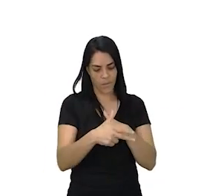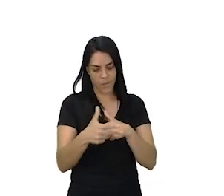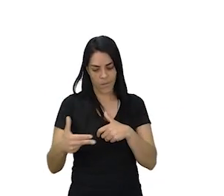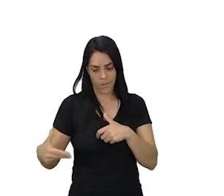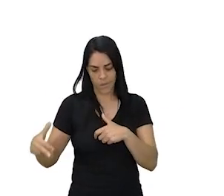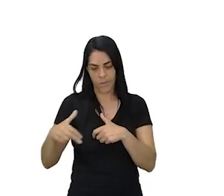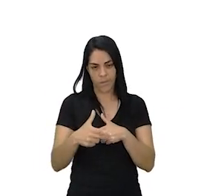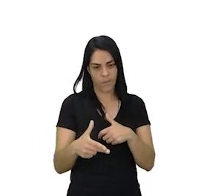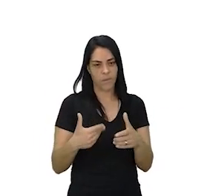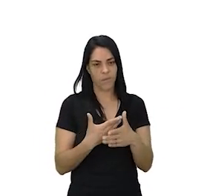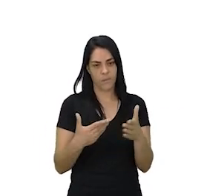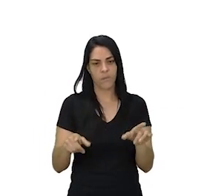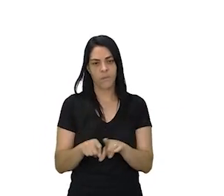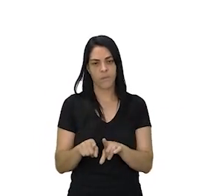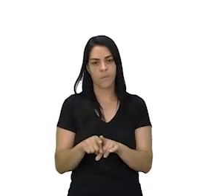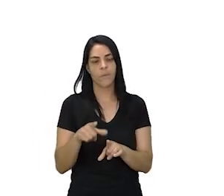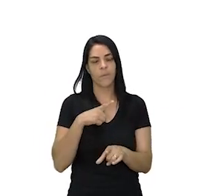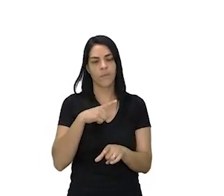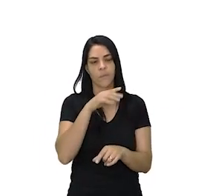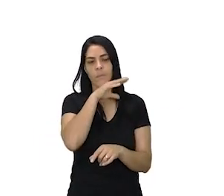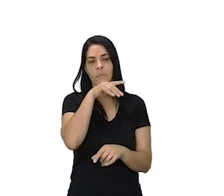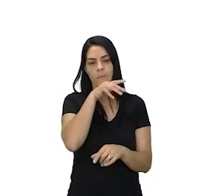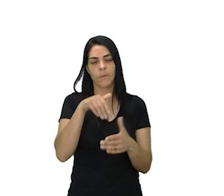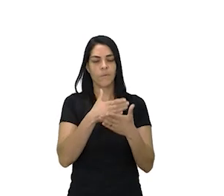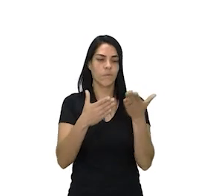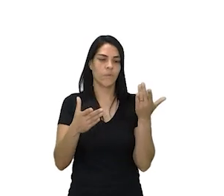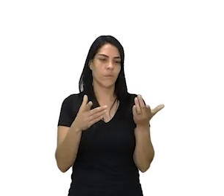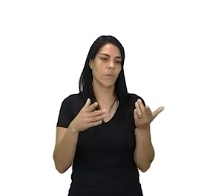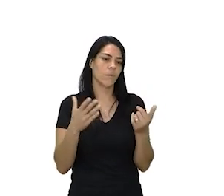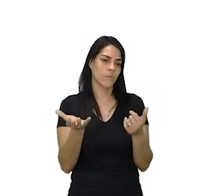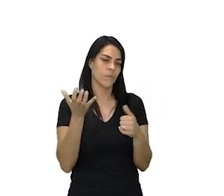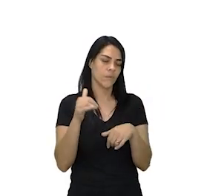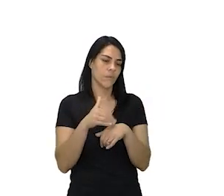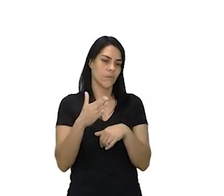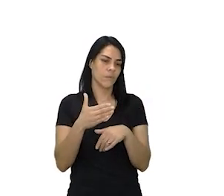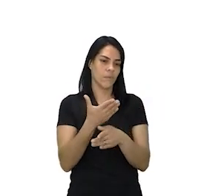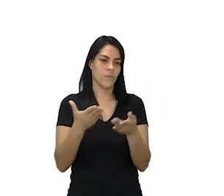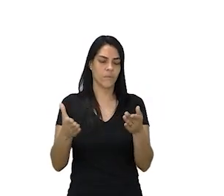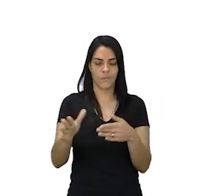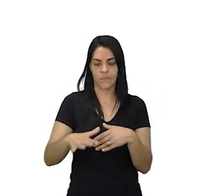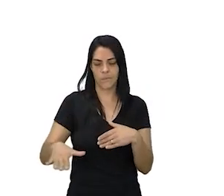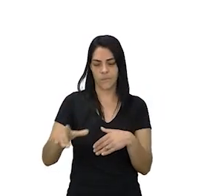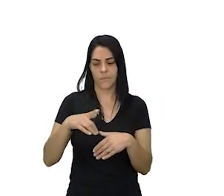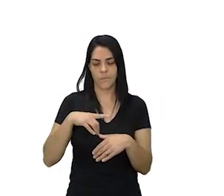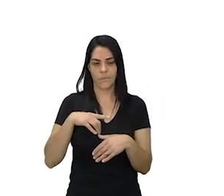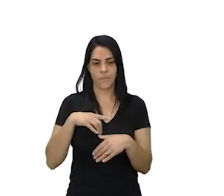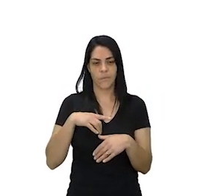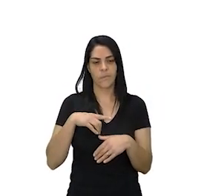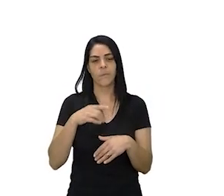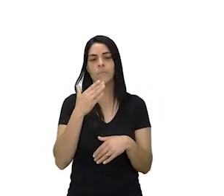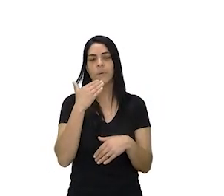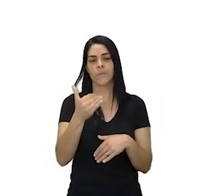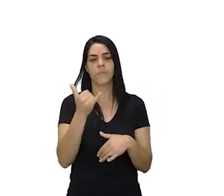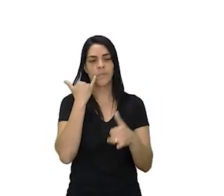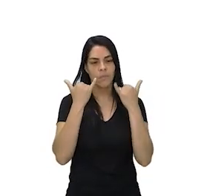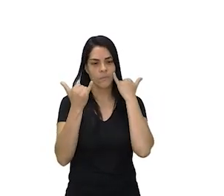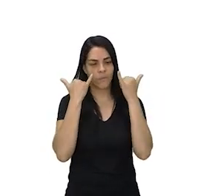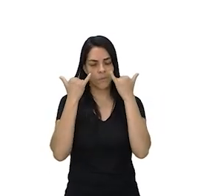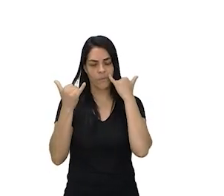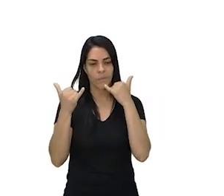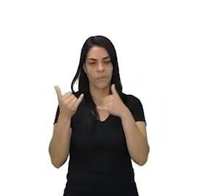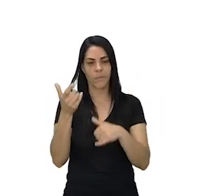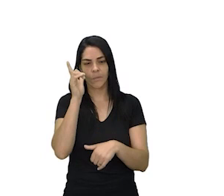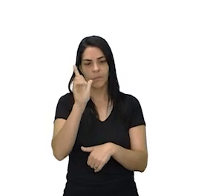que nos interessam mais. Então, eu tenho aqui, no fundo, este espaço para pedir informação e que, no fundo, me ajuda